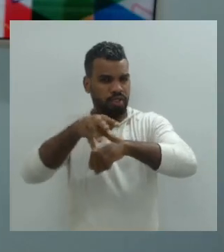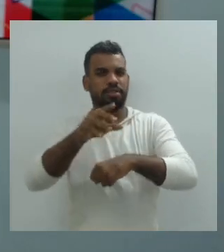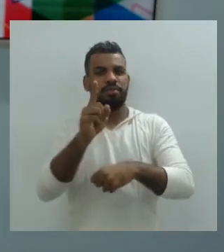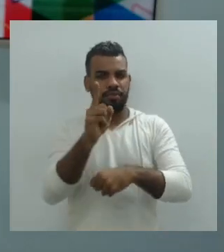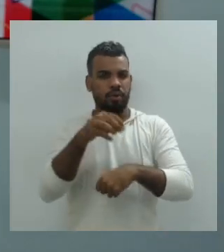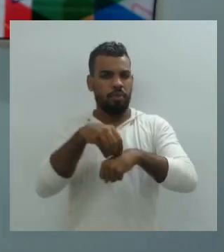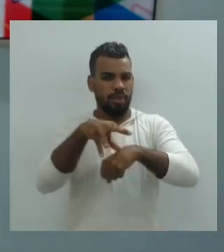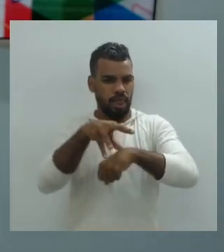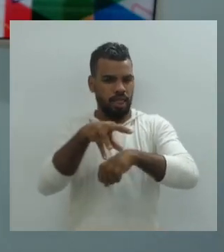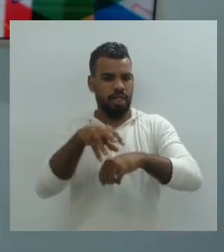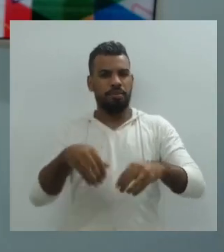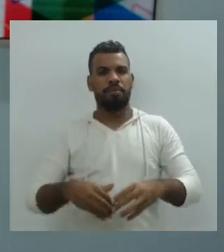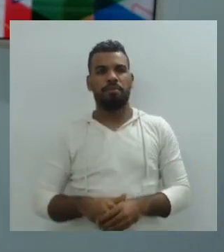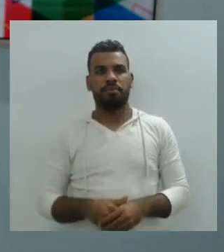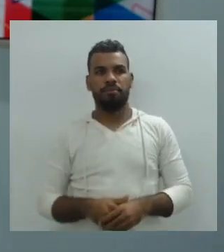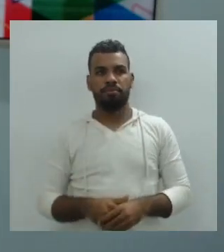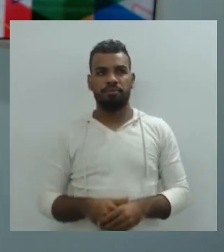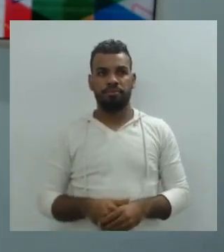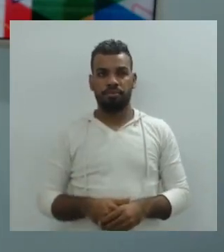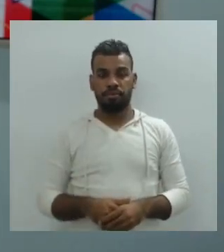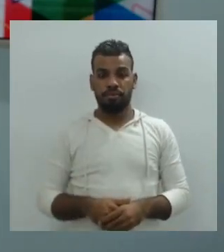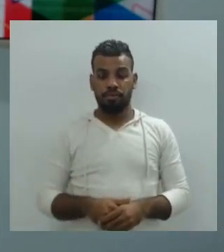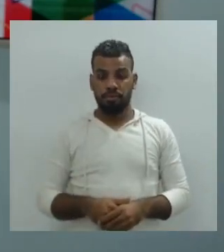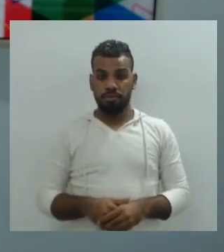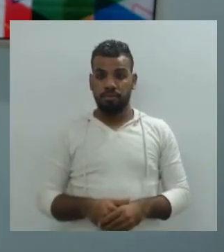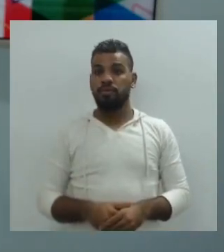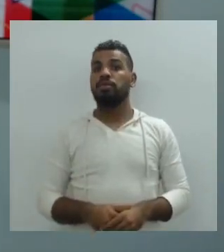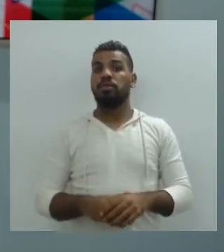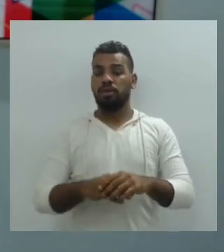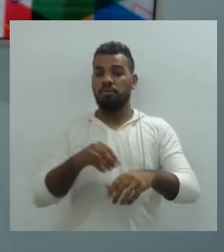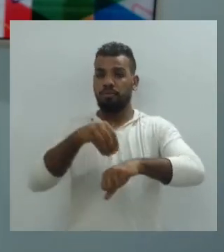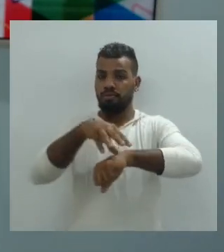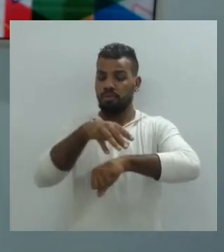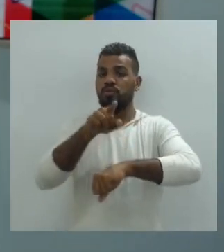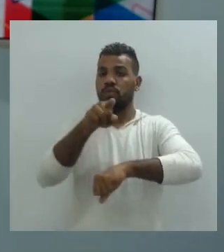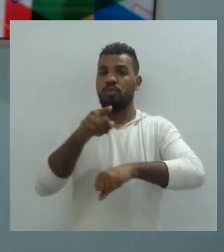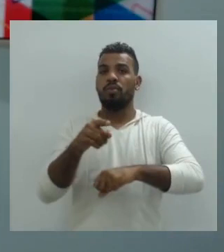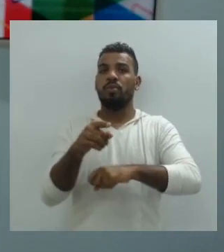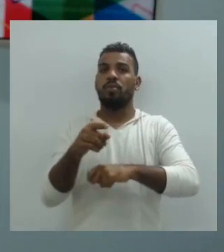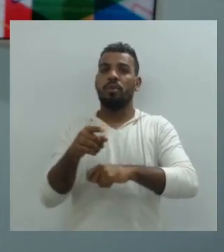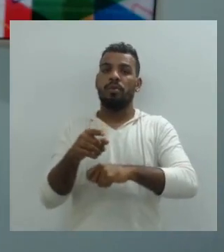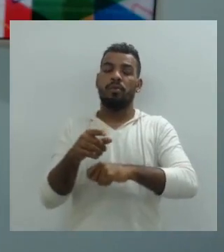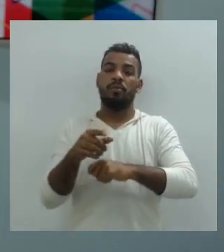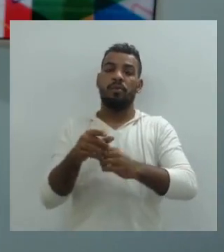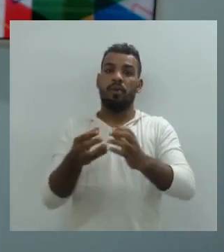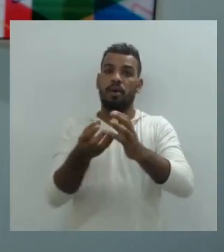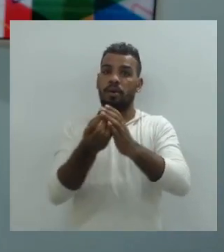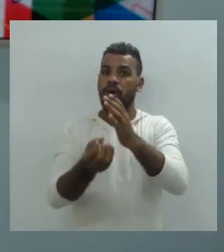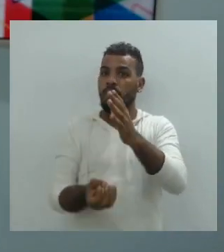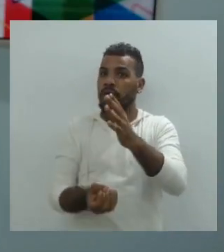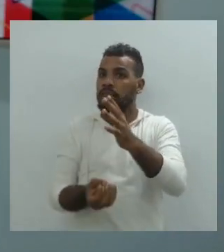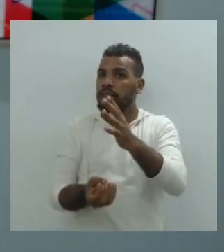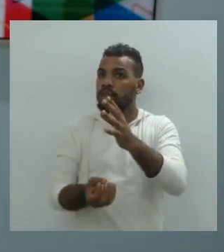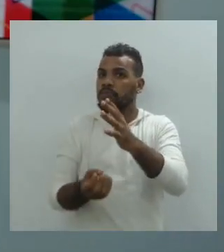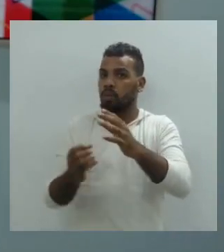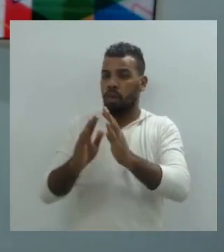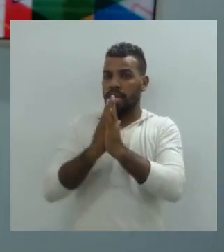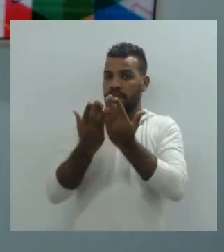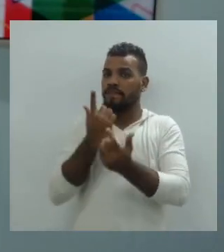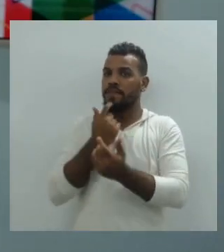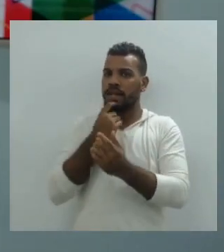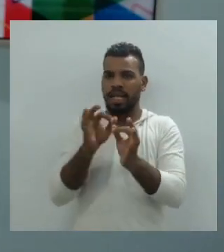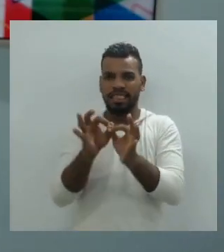mim, por favor, Robertão. Para a gente terminar, eu quero deixar a seguinte dica. A Origem das Espécies não é uma